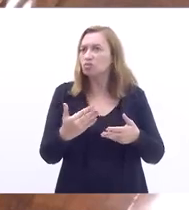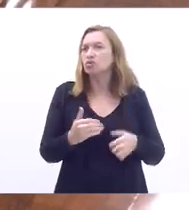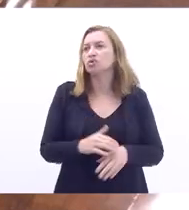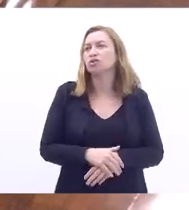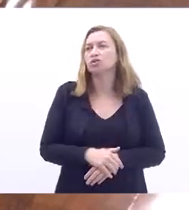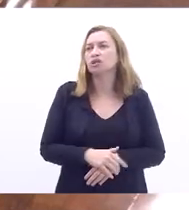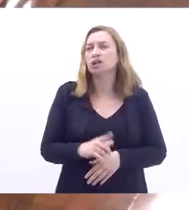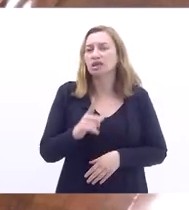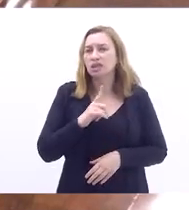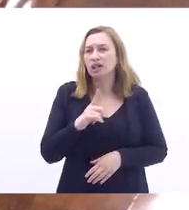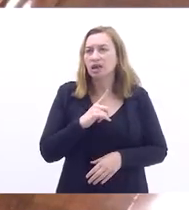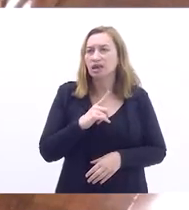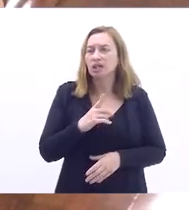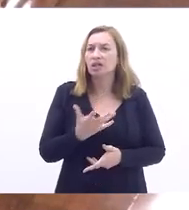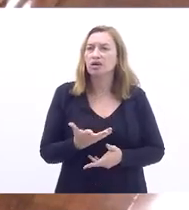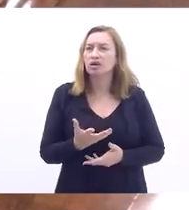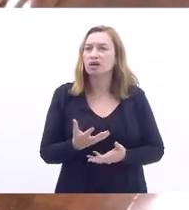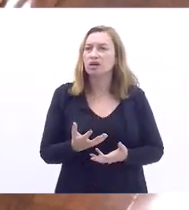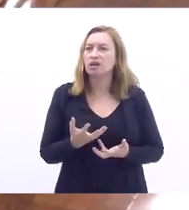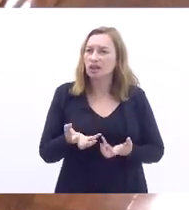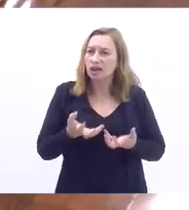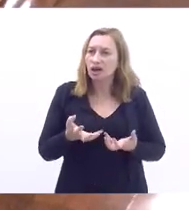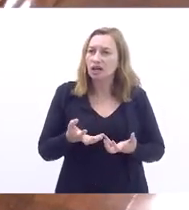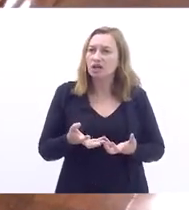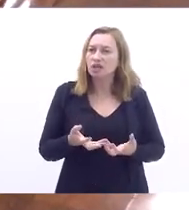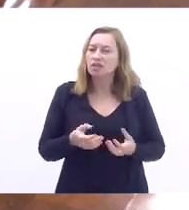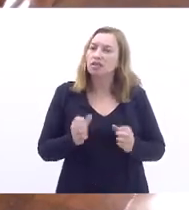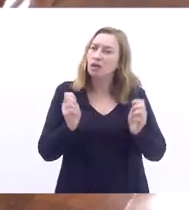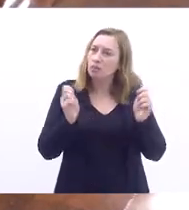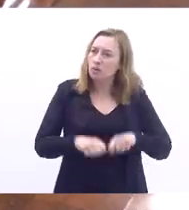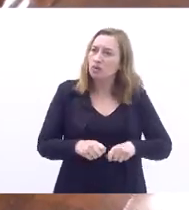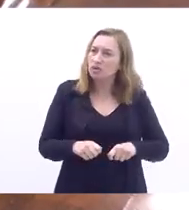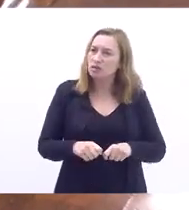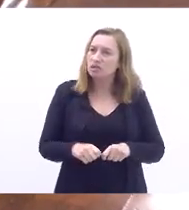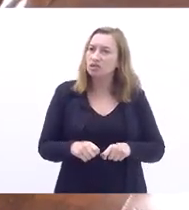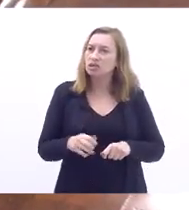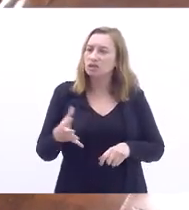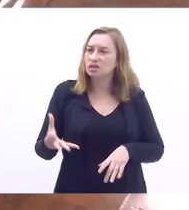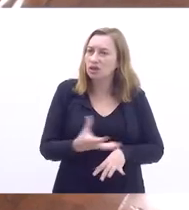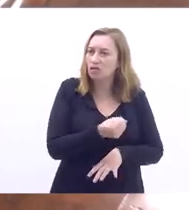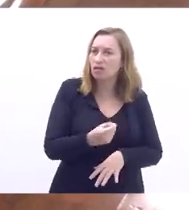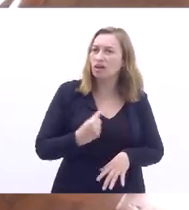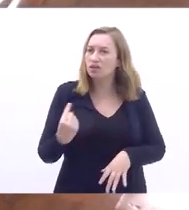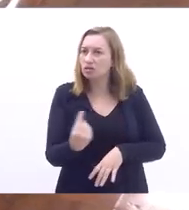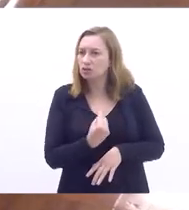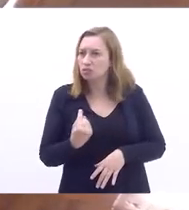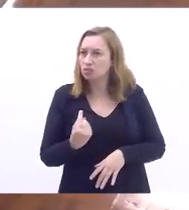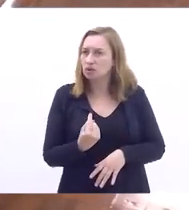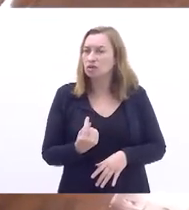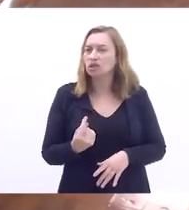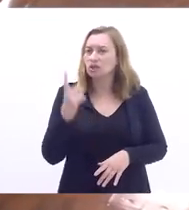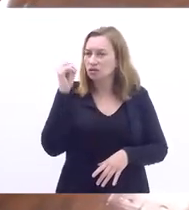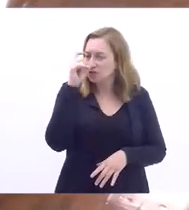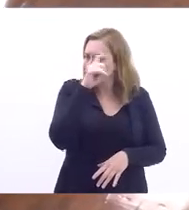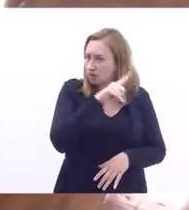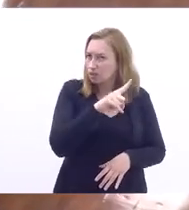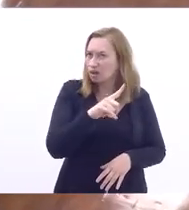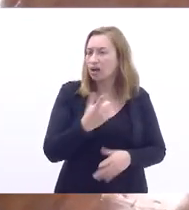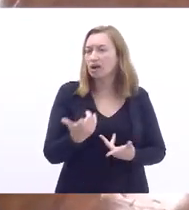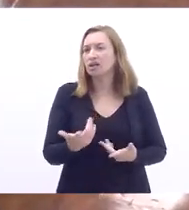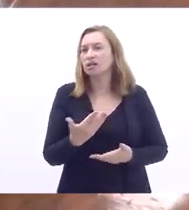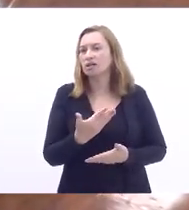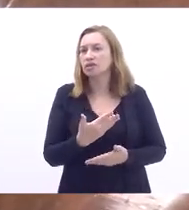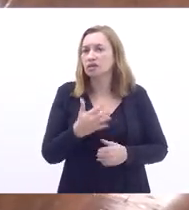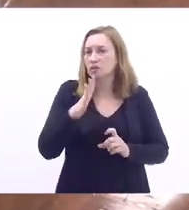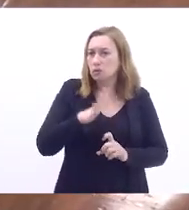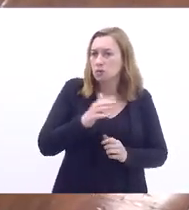que tem tentam com as suas possibilidades no salvarem do aperto que os governos